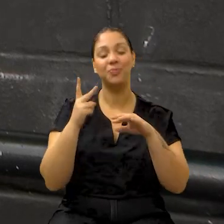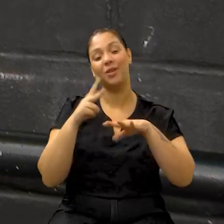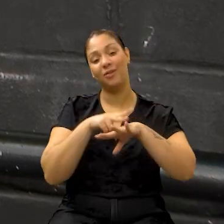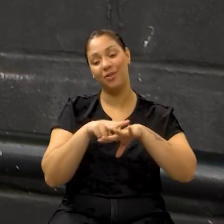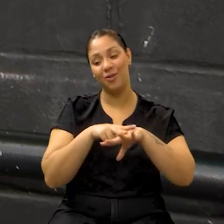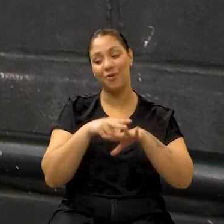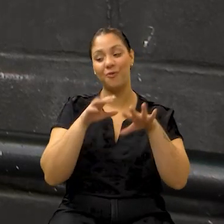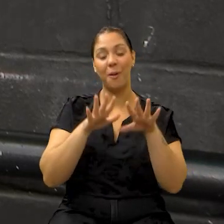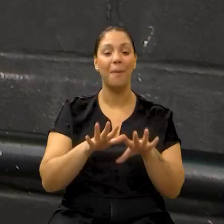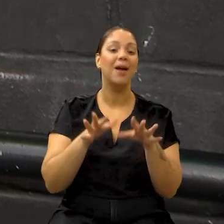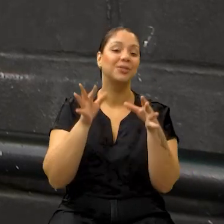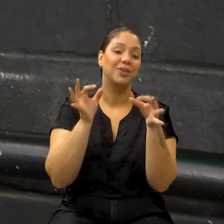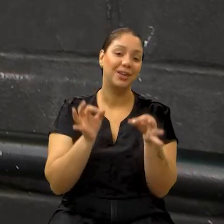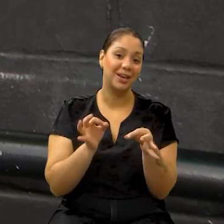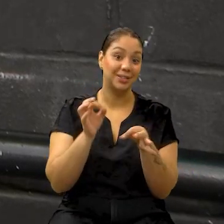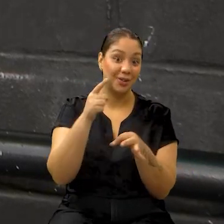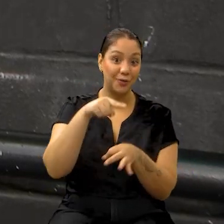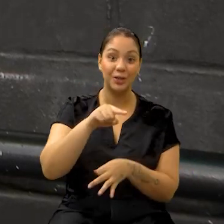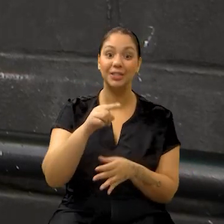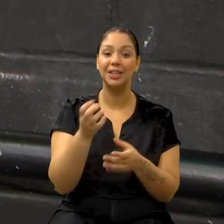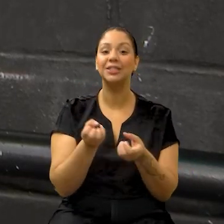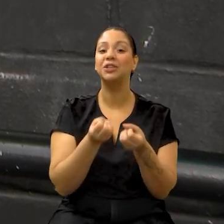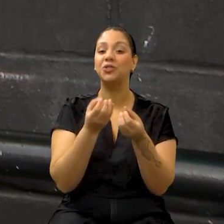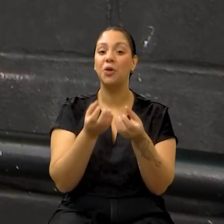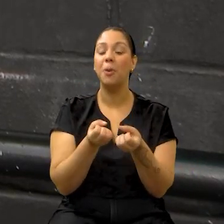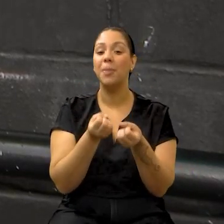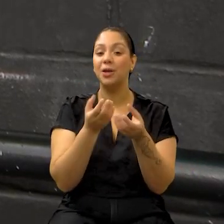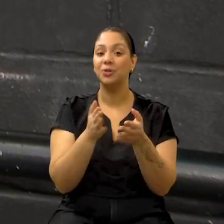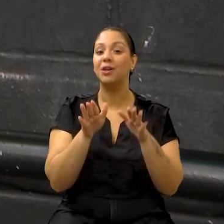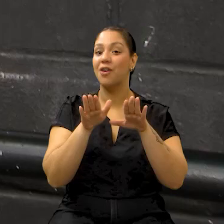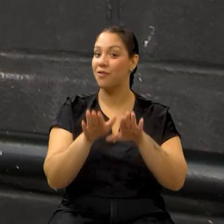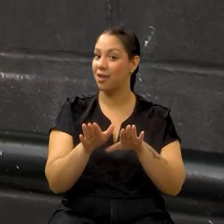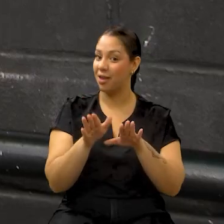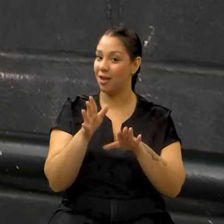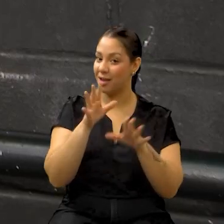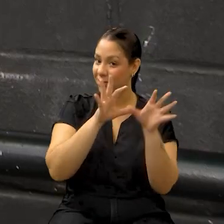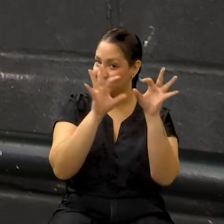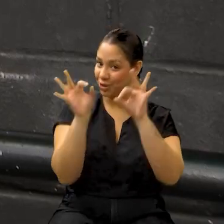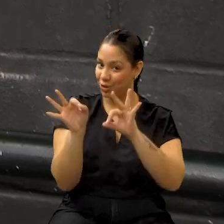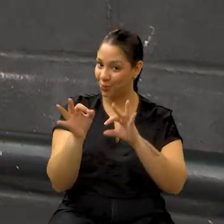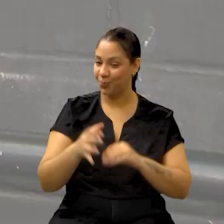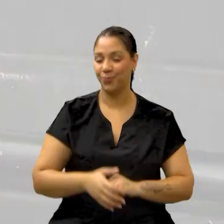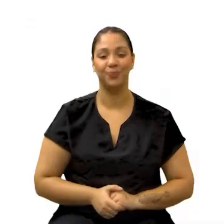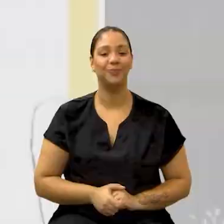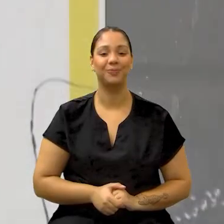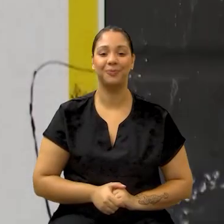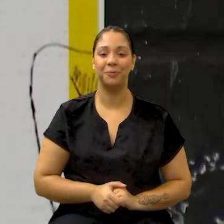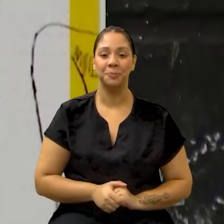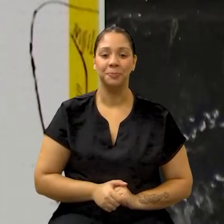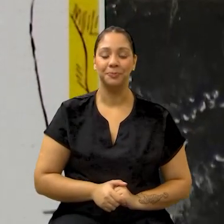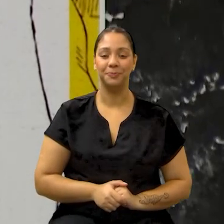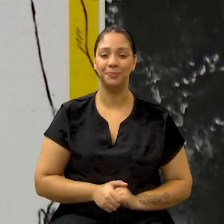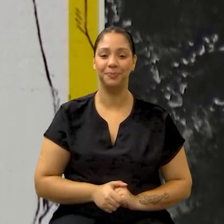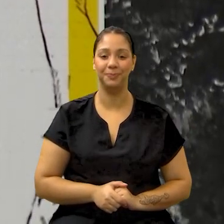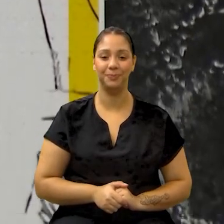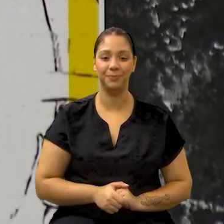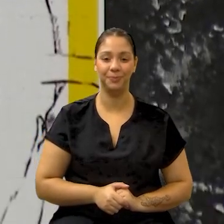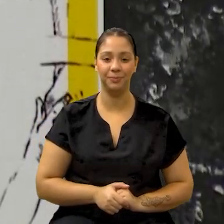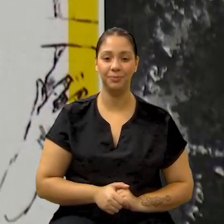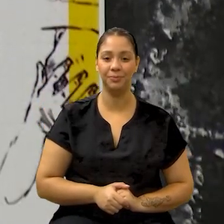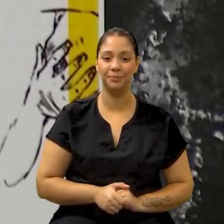aqui, Viúva, Porém Honesta. Vocês vão saber as informações, fiquem aí comigo.